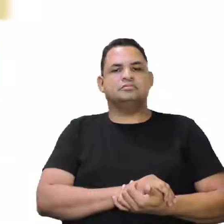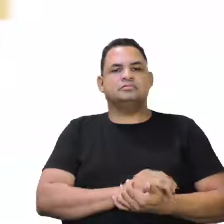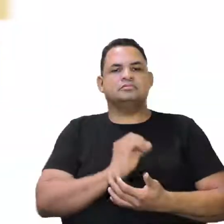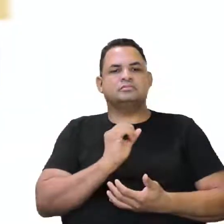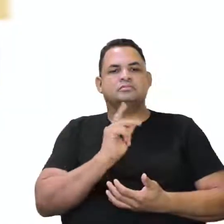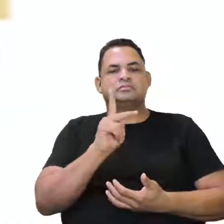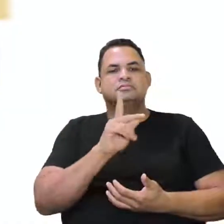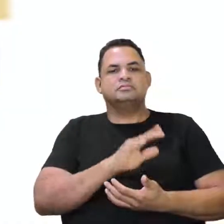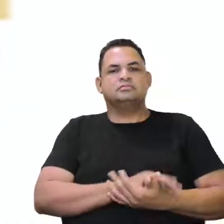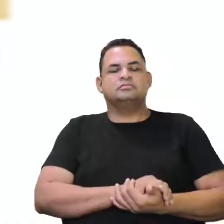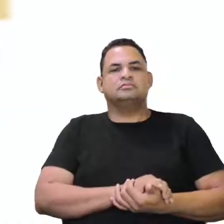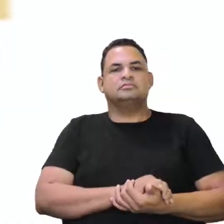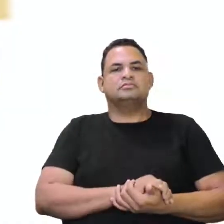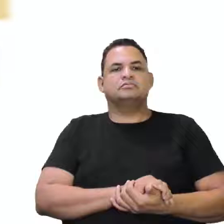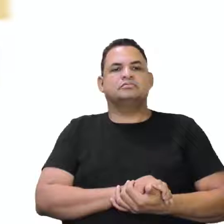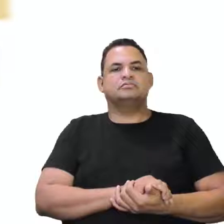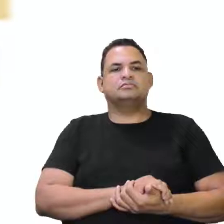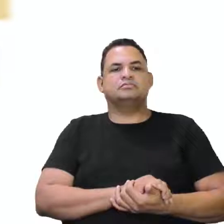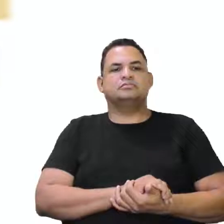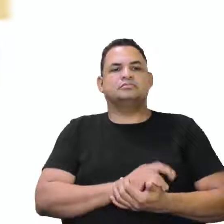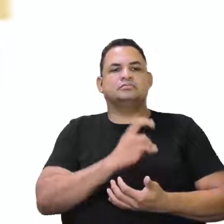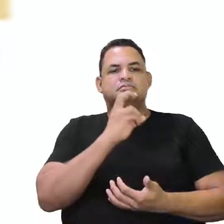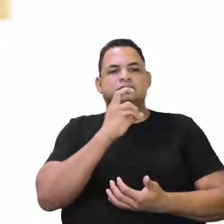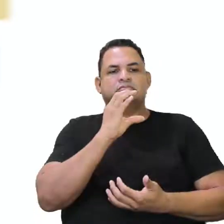Ok, beleza. Aula